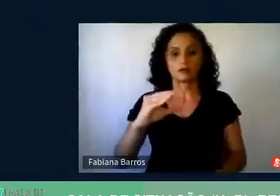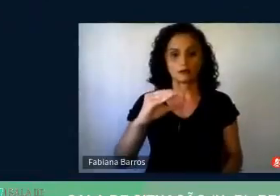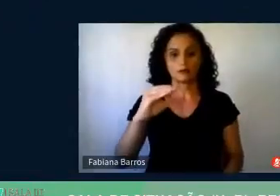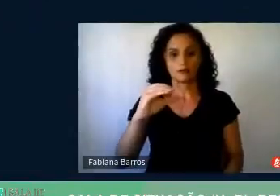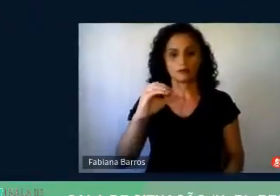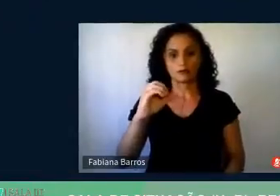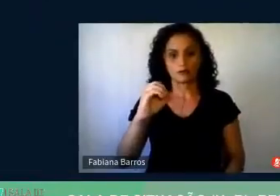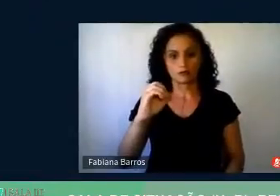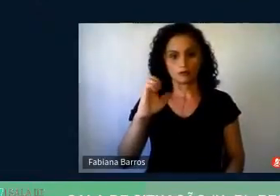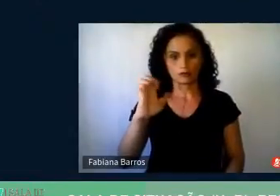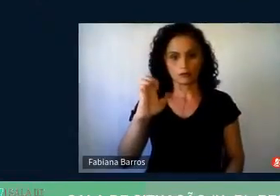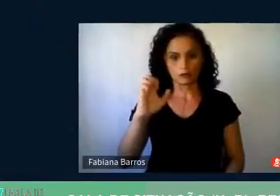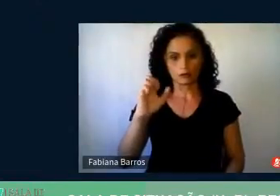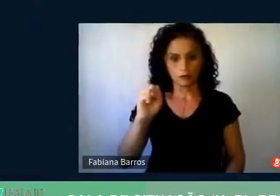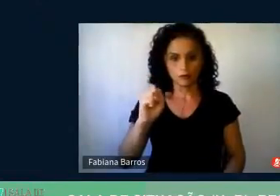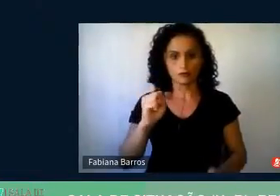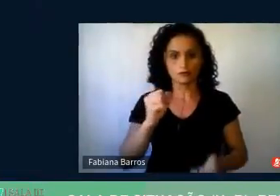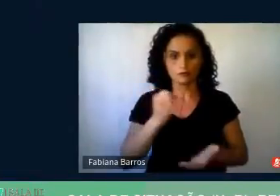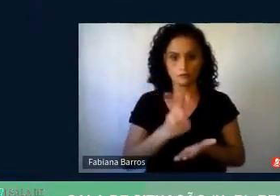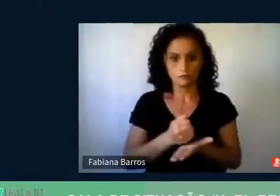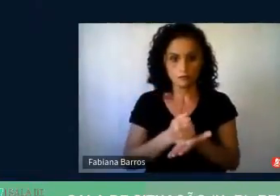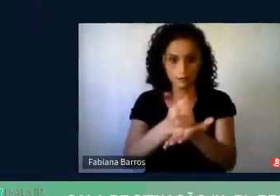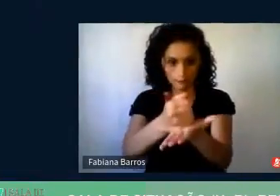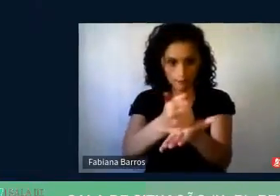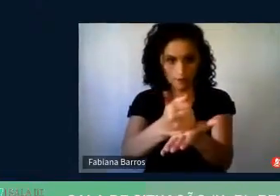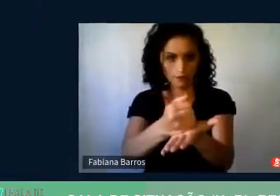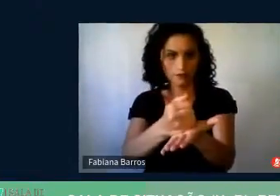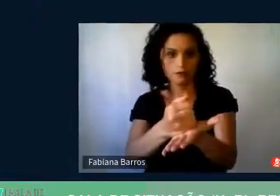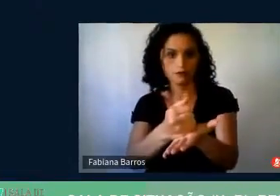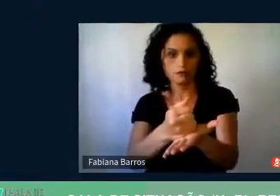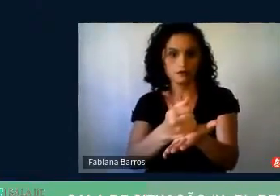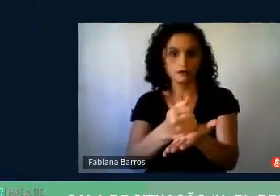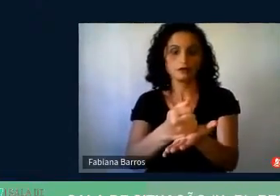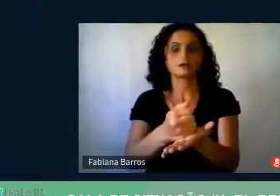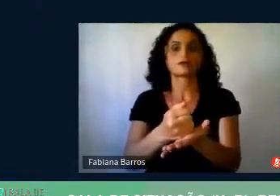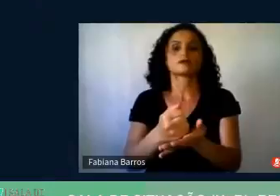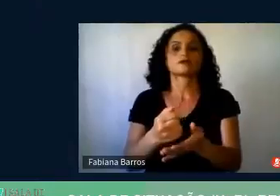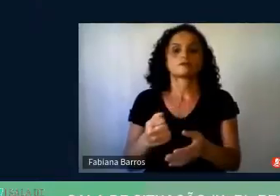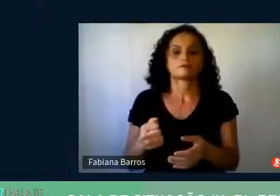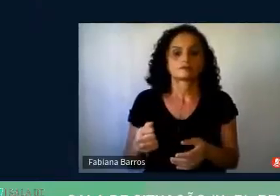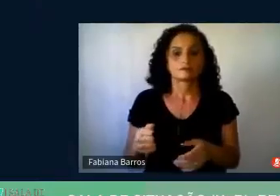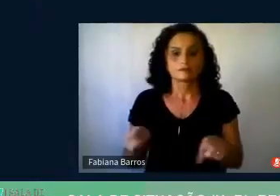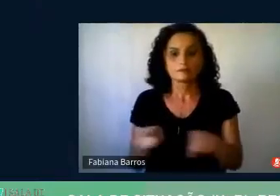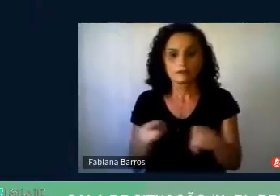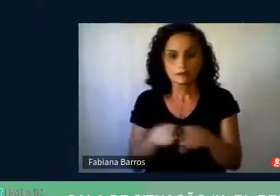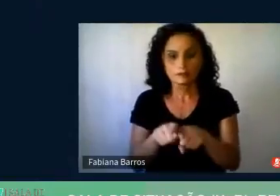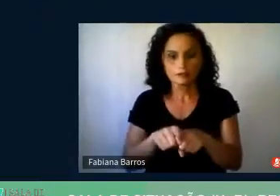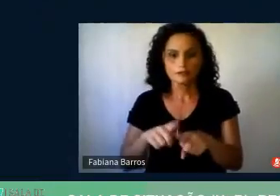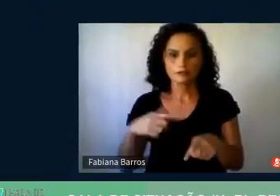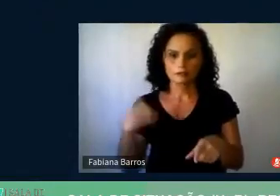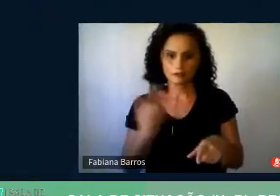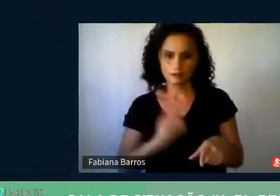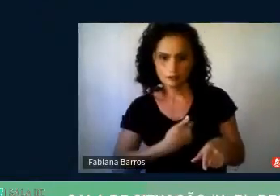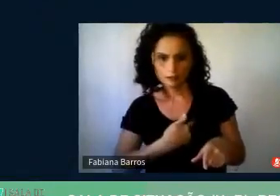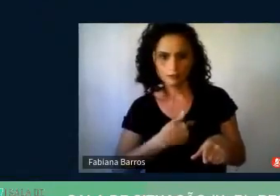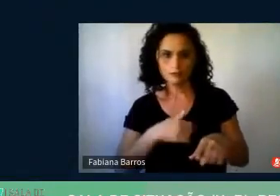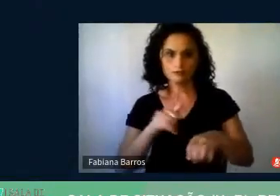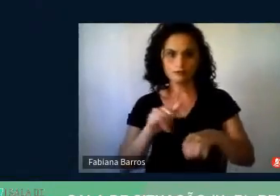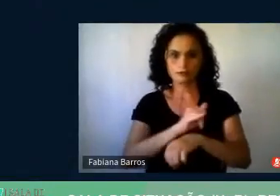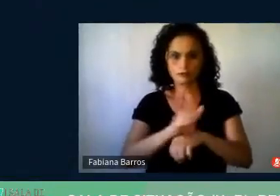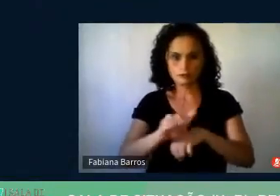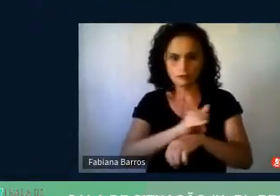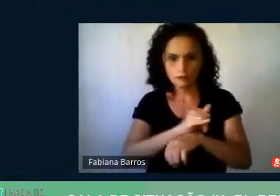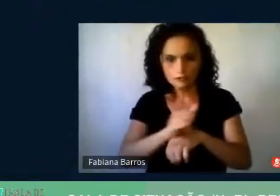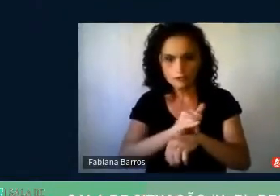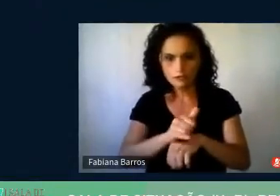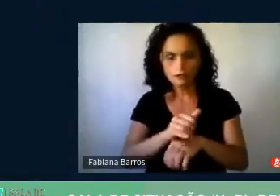maior governabilidade da situação e possa ajudar no direcionamento da universidade. Nós temos trabalhado a estruturação de uma vigilância ativa para a UNB.